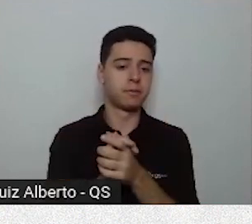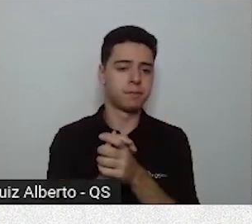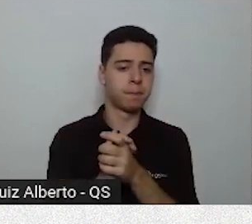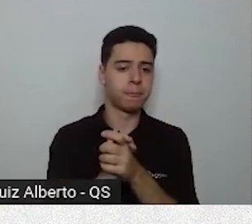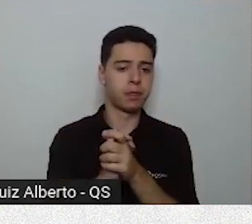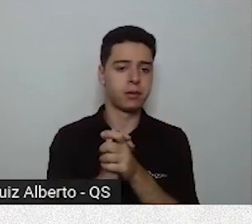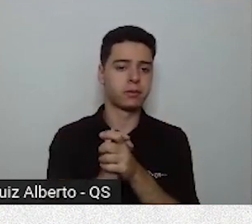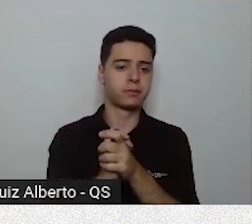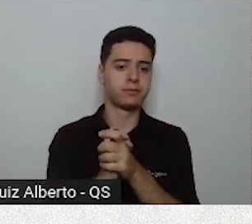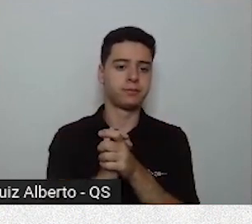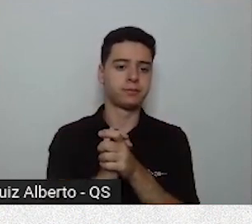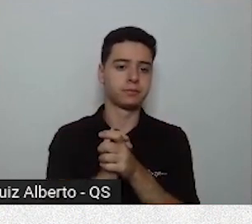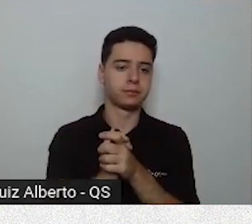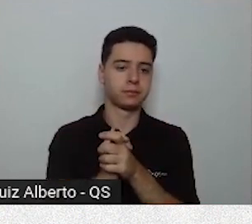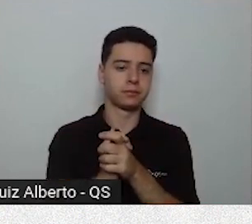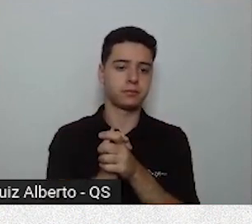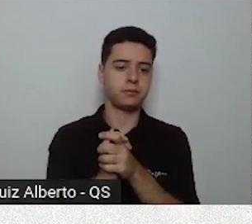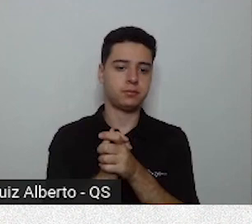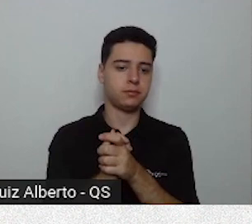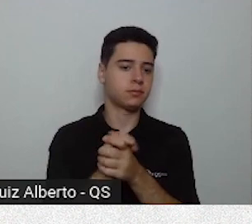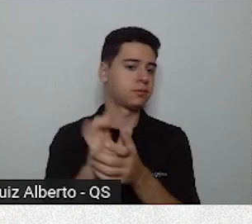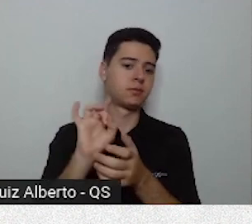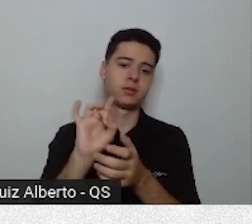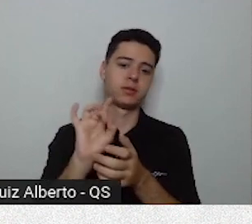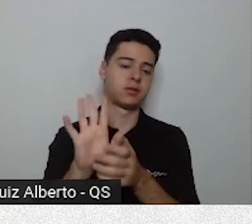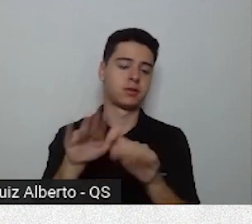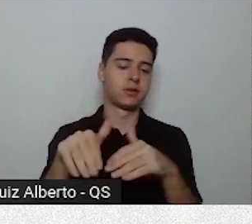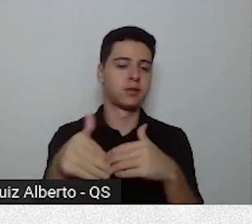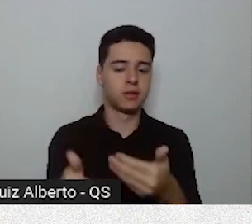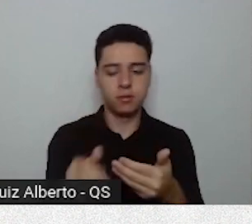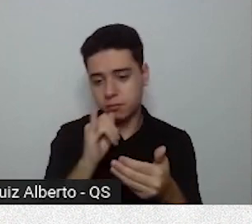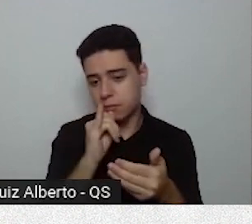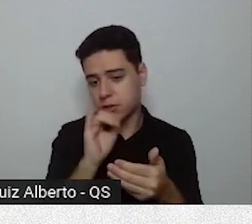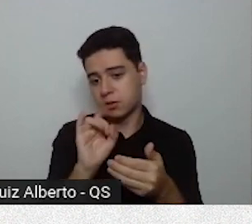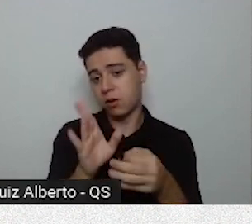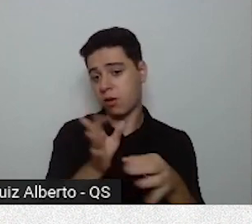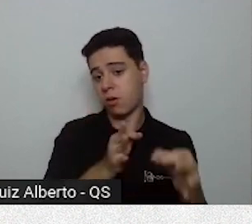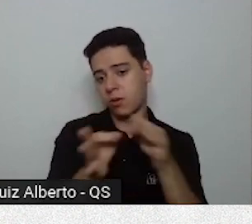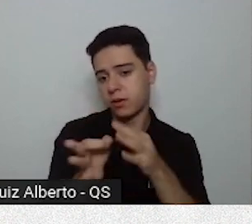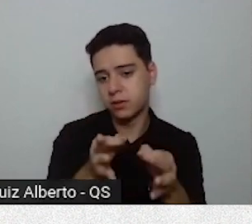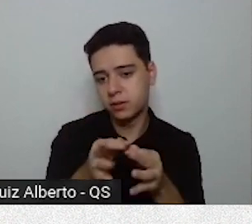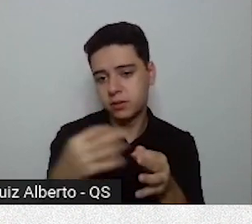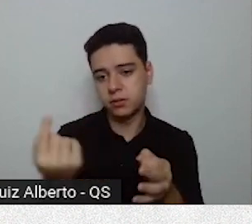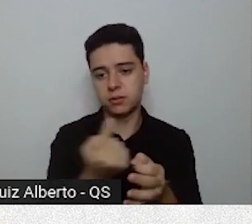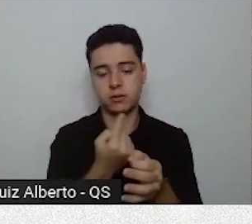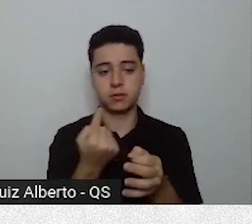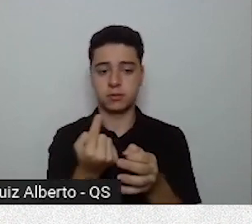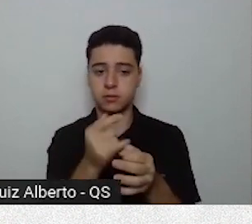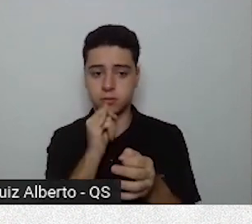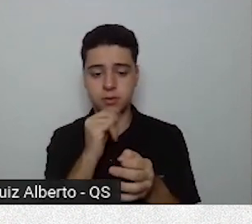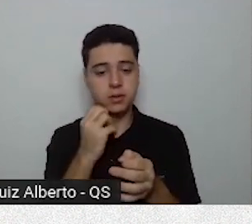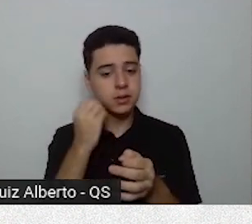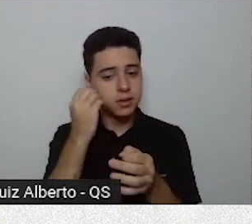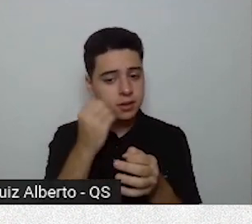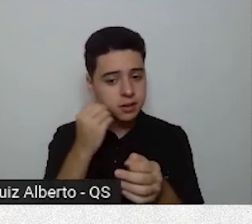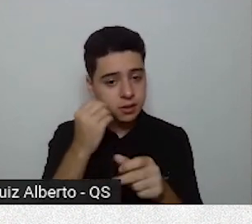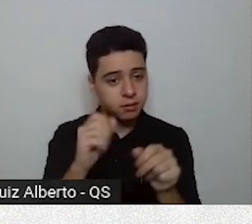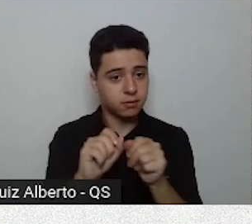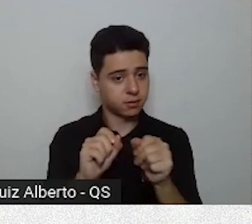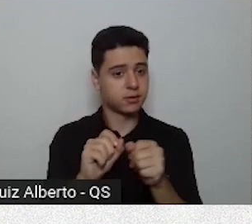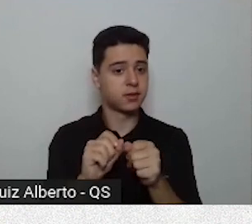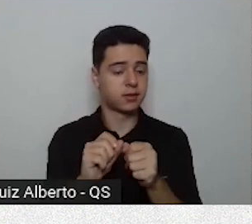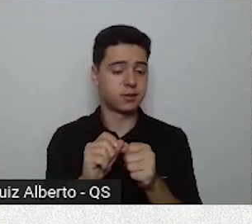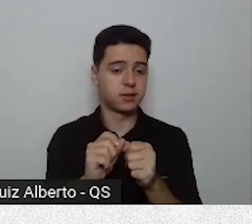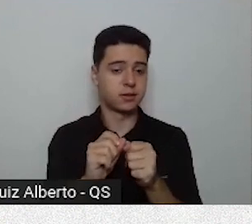e, e é isso, assim, era mais uma proposta também para tentar fazer